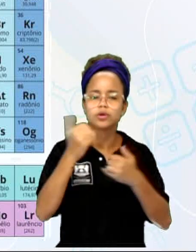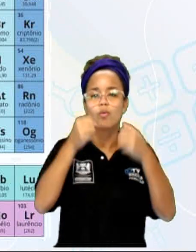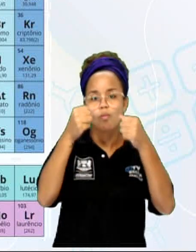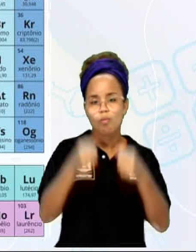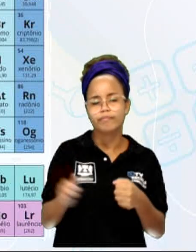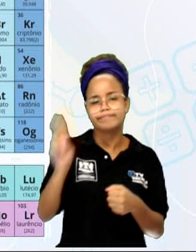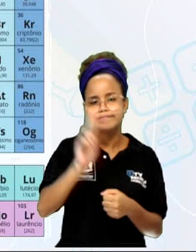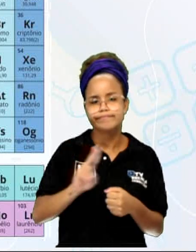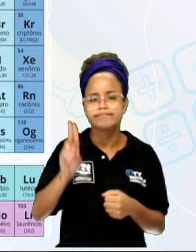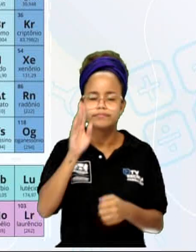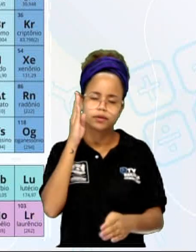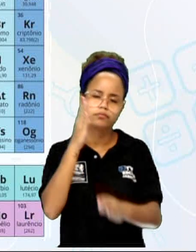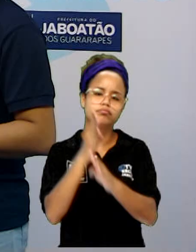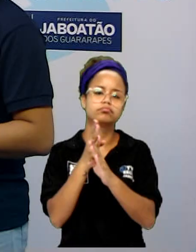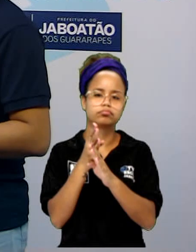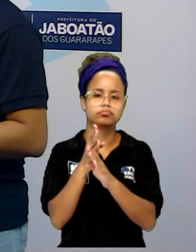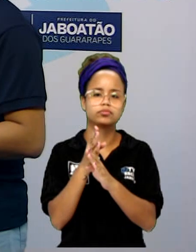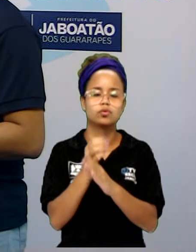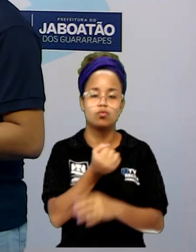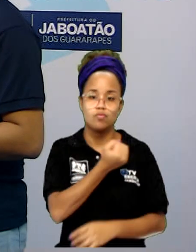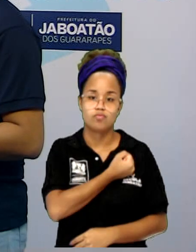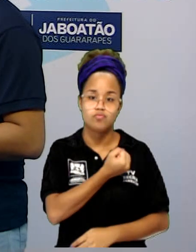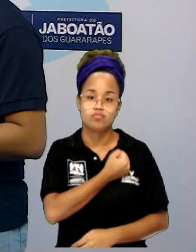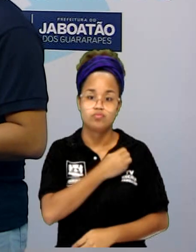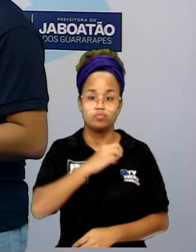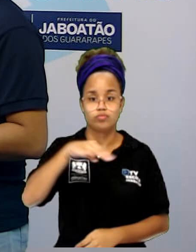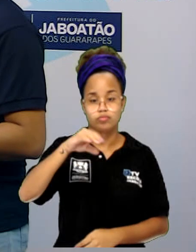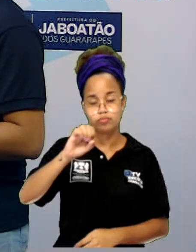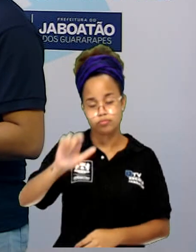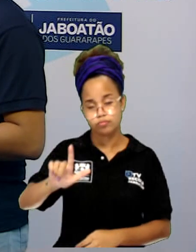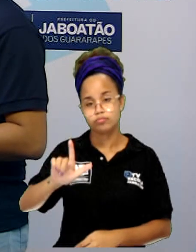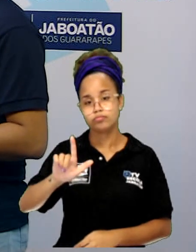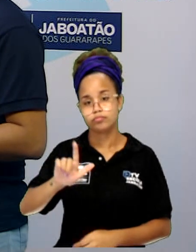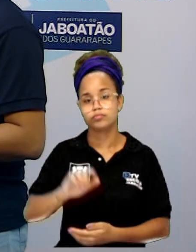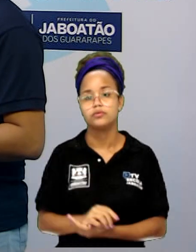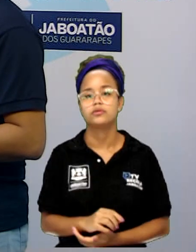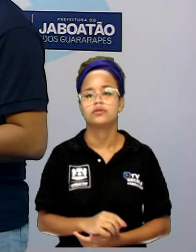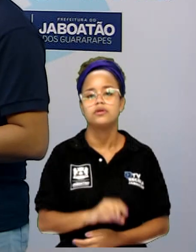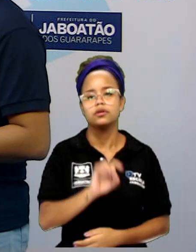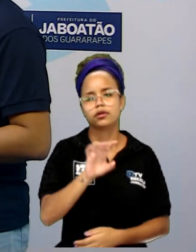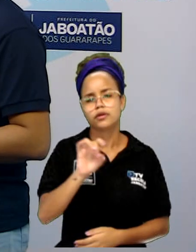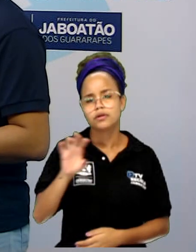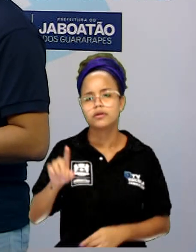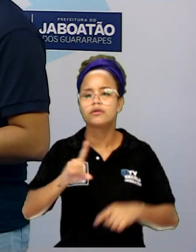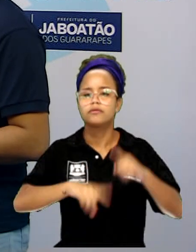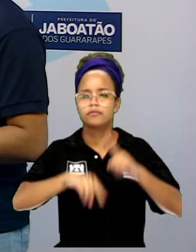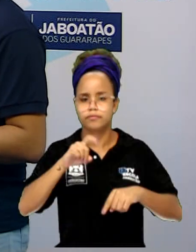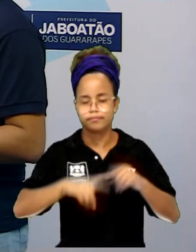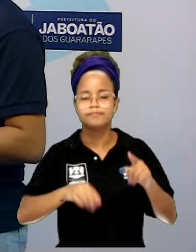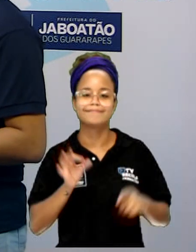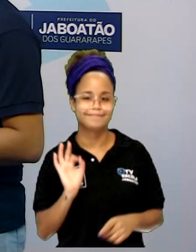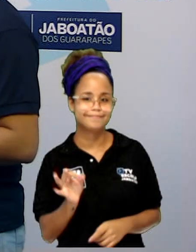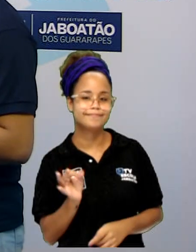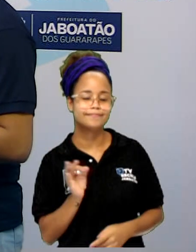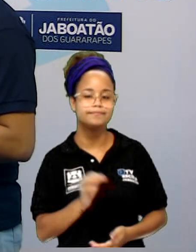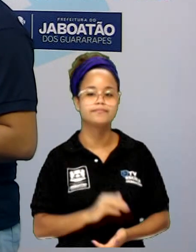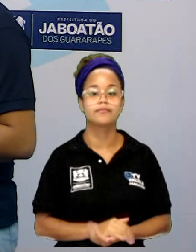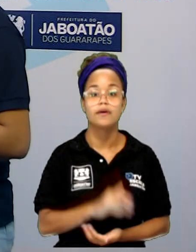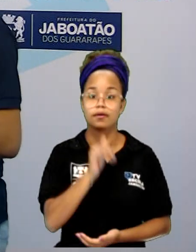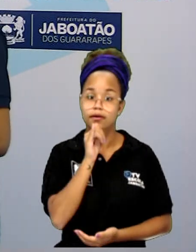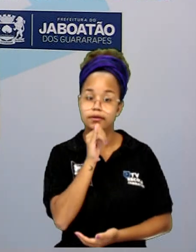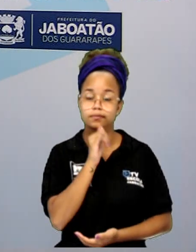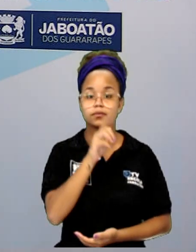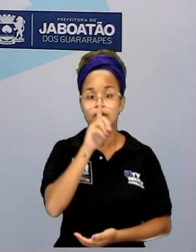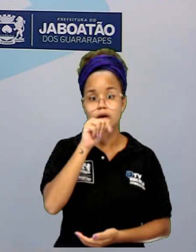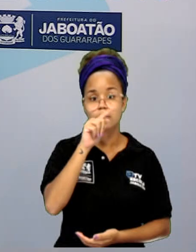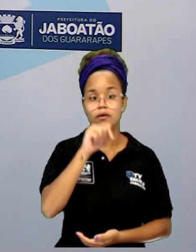usar para descobrir o número de mols de uma determinada substância, certo? Aqui, por exemplo, na